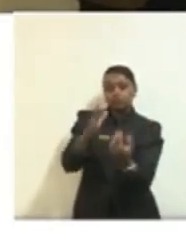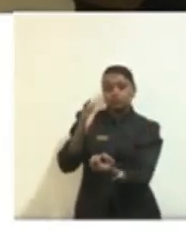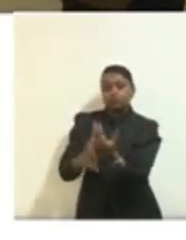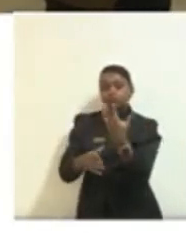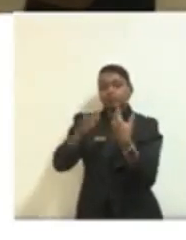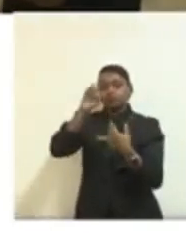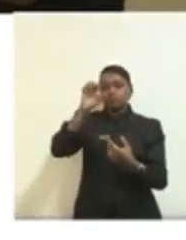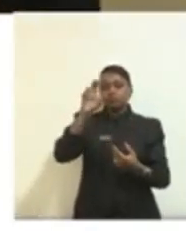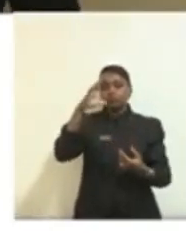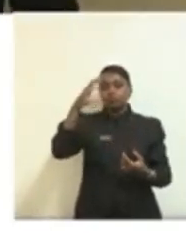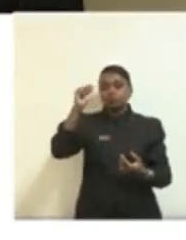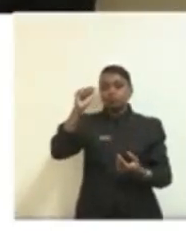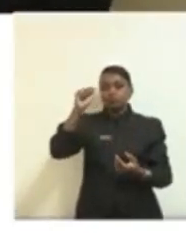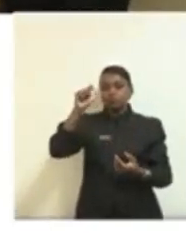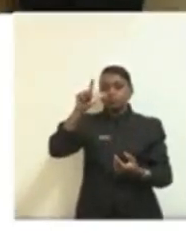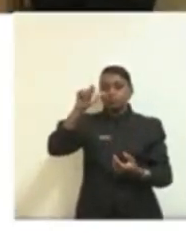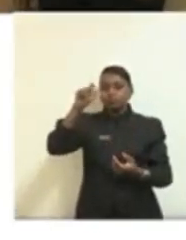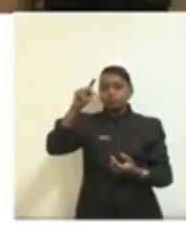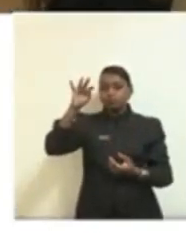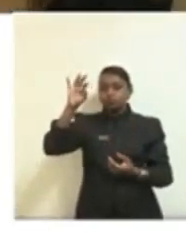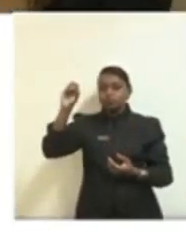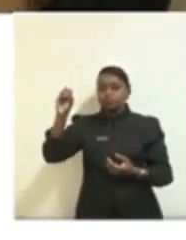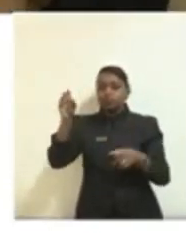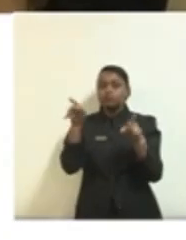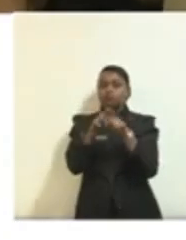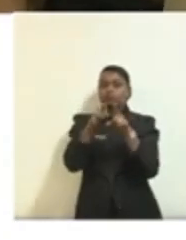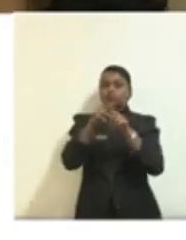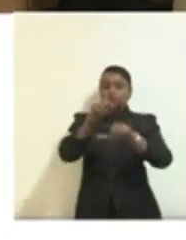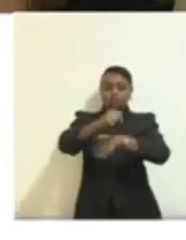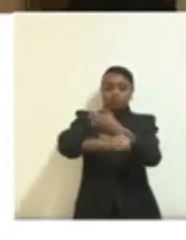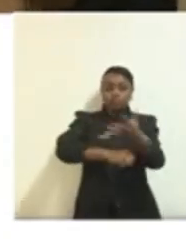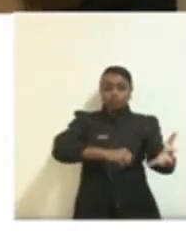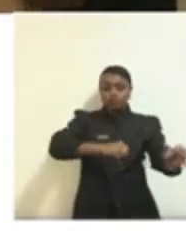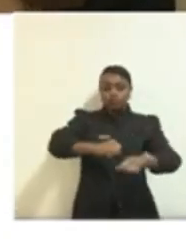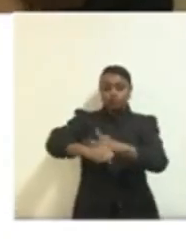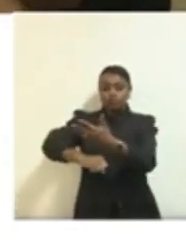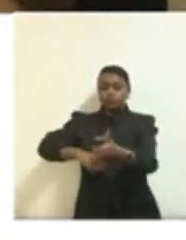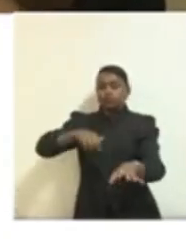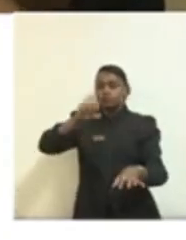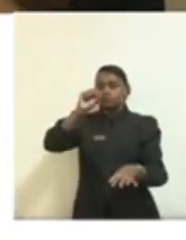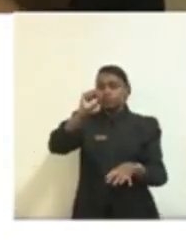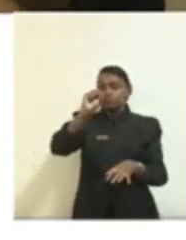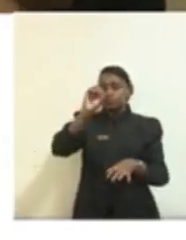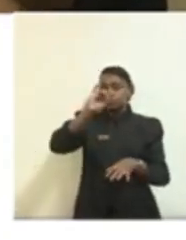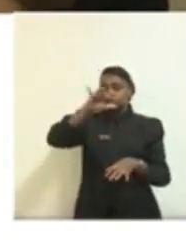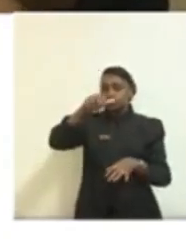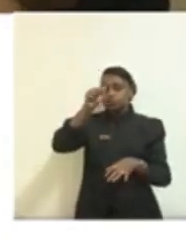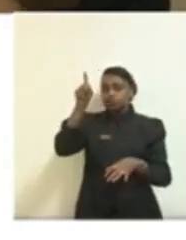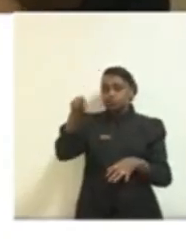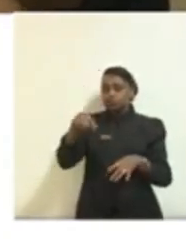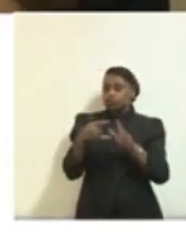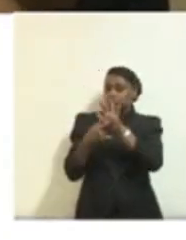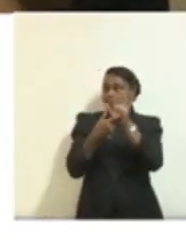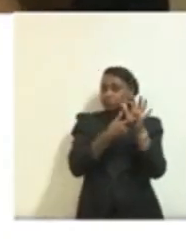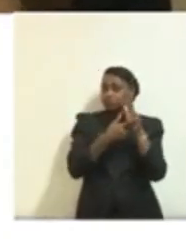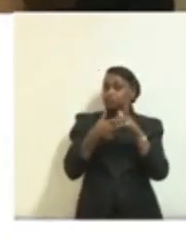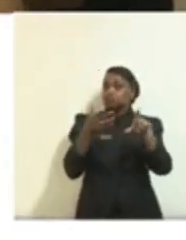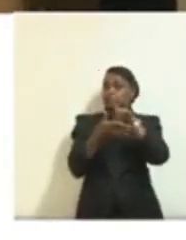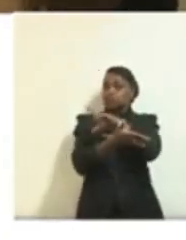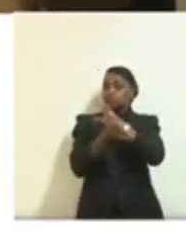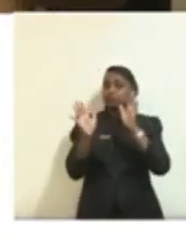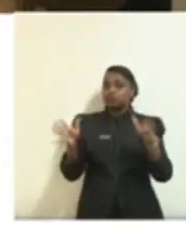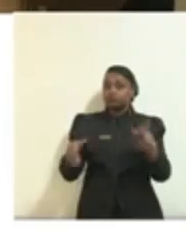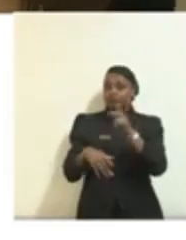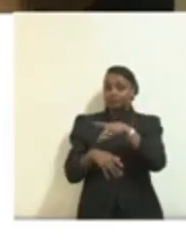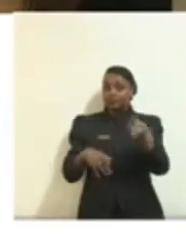como o cultivo de soja reduziu a multifuncionalidade, na linha daquela figura que o professor Guerra já mostrou antes, né, de